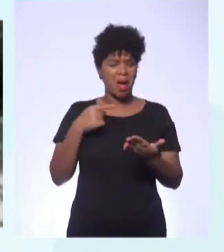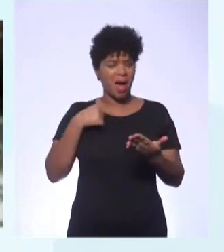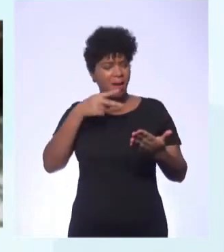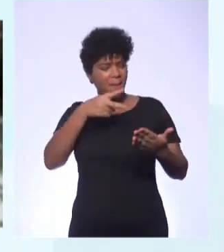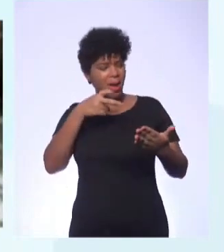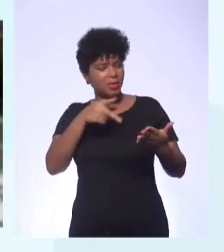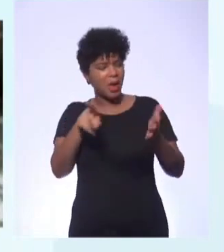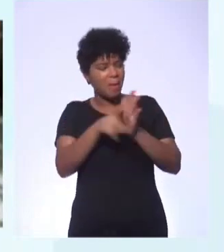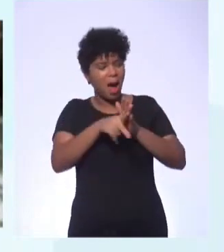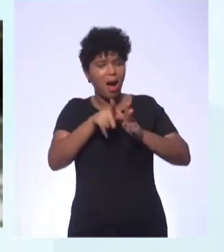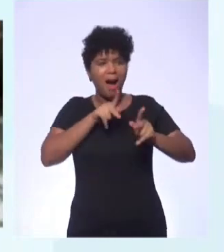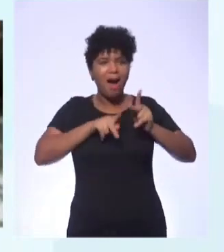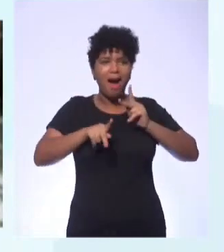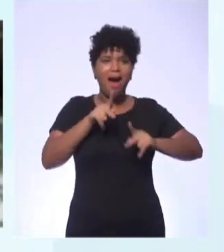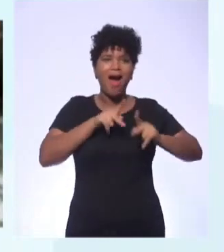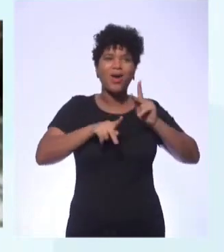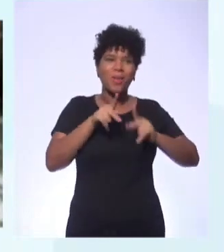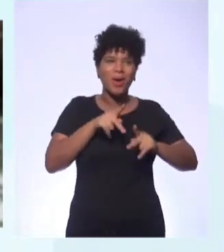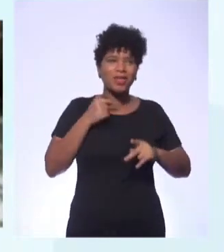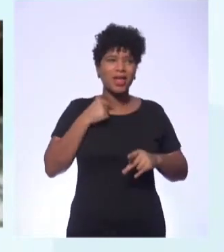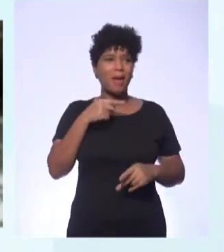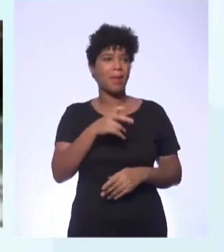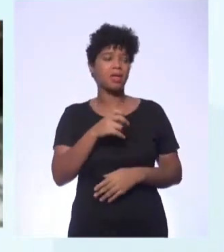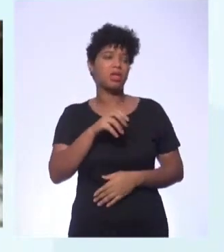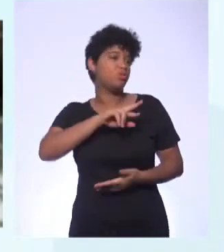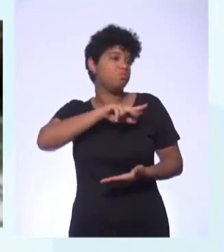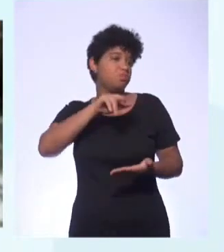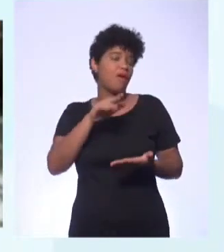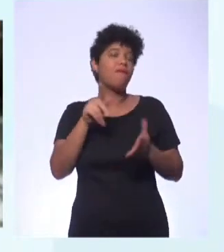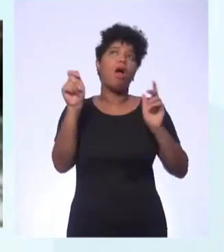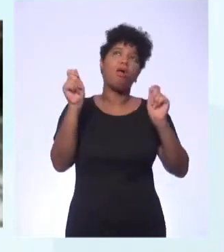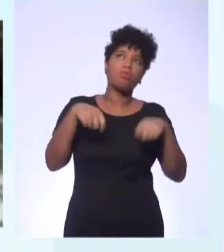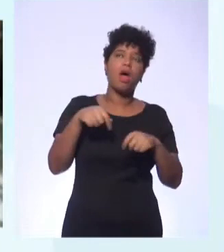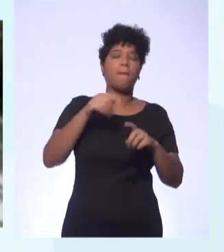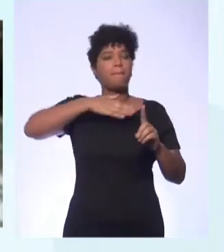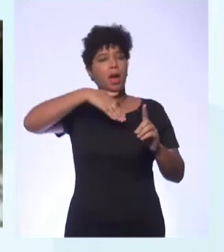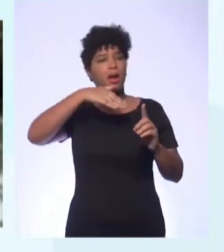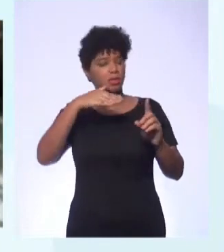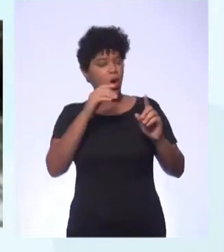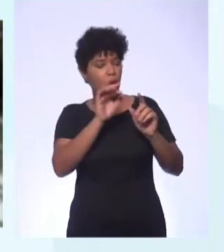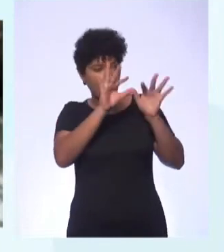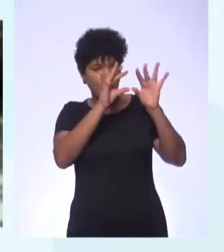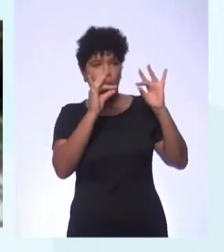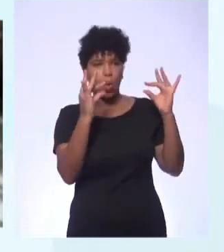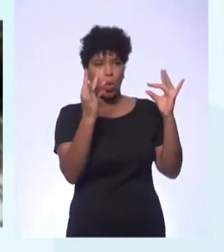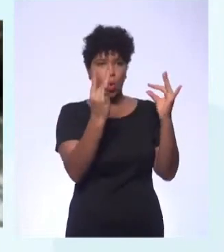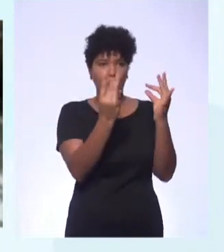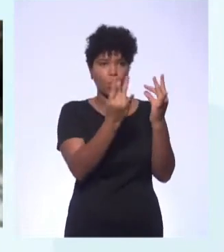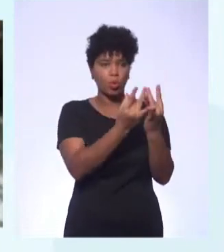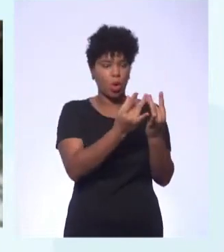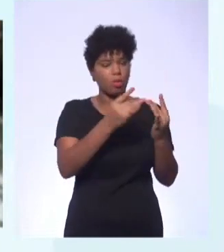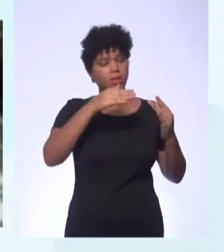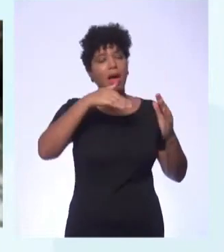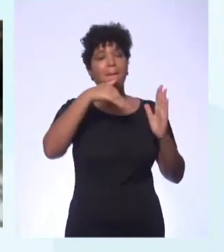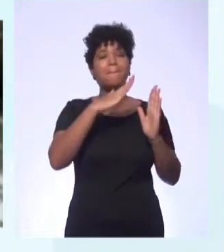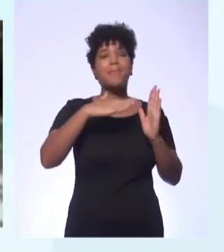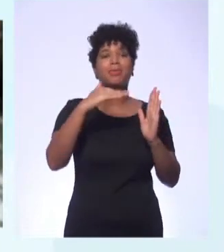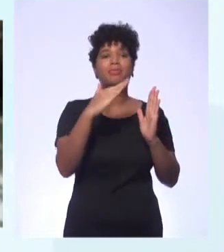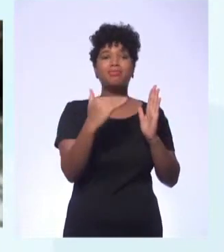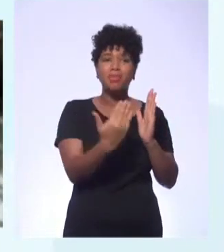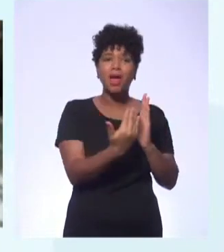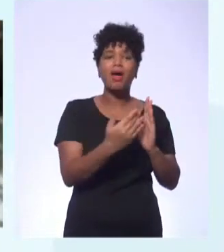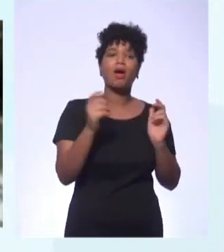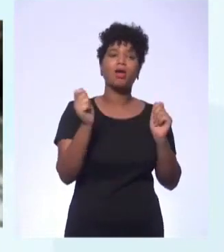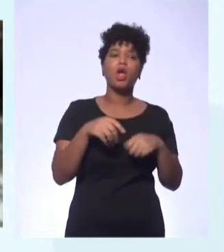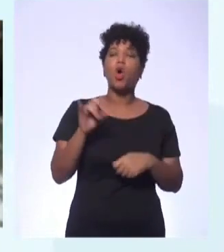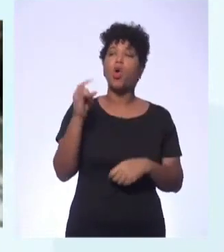formas de conteúdo aí para esse tipo de produto. Vai desde pintura, né, até escultura, fotografia, obras arquitetônicas maravilhosas,